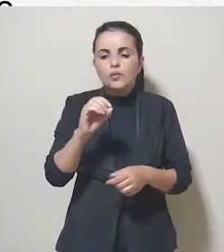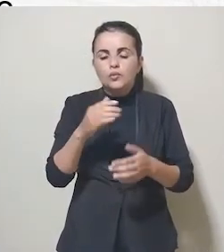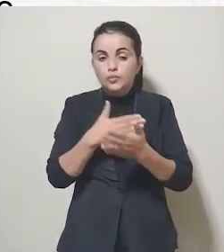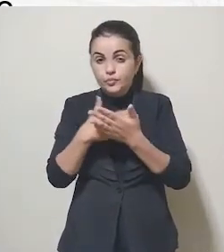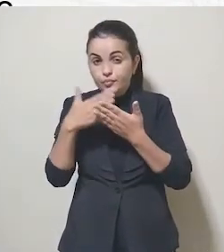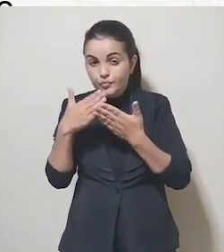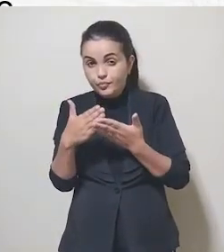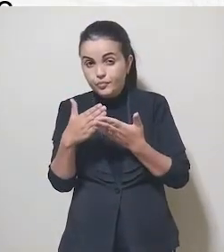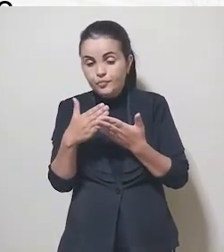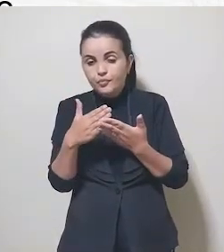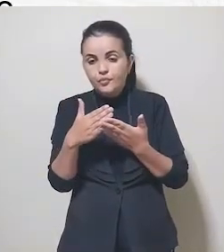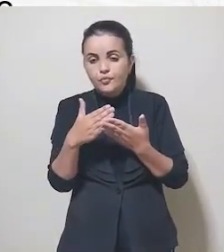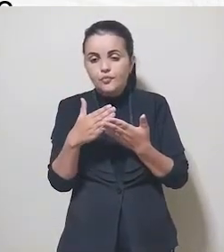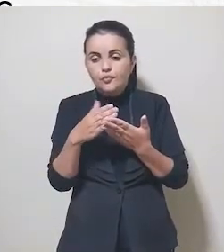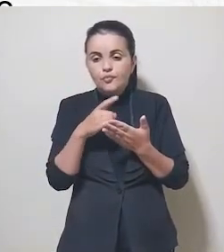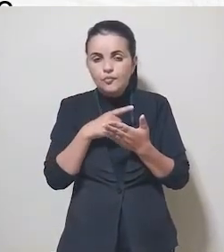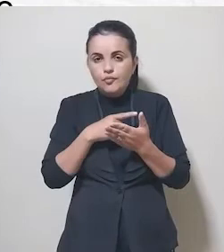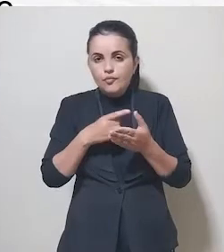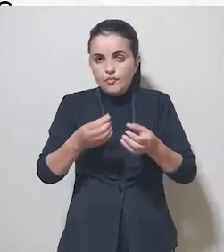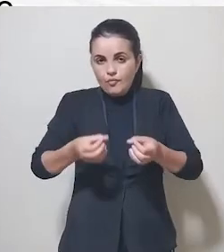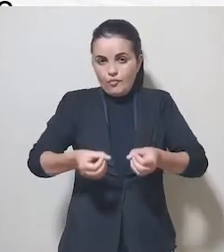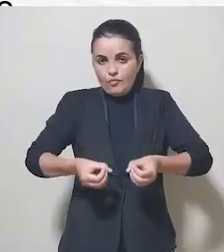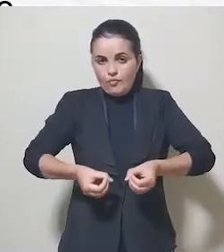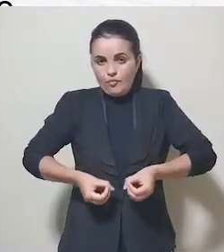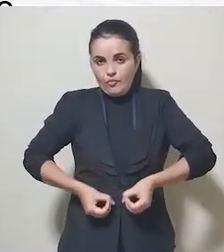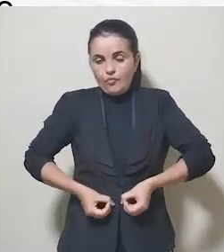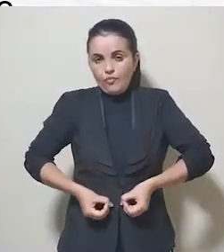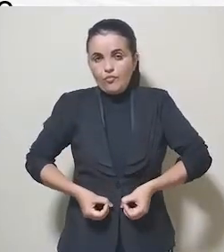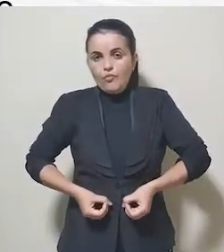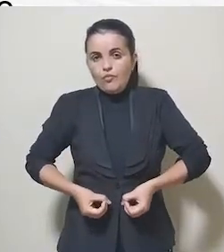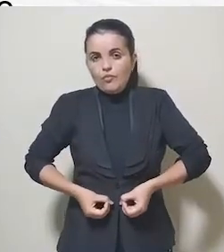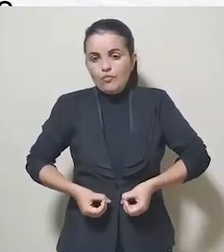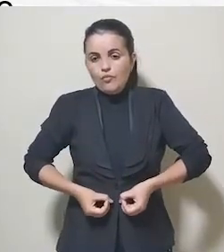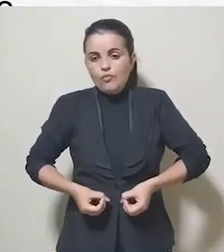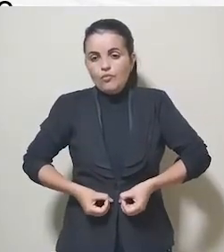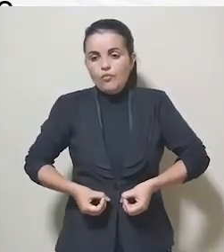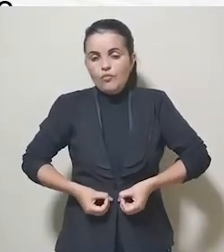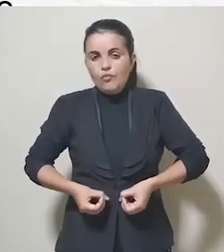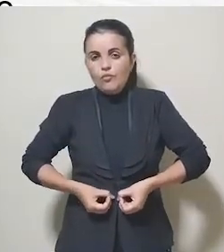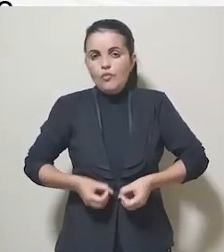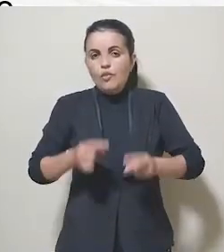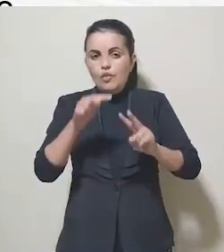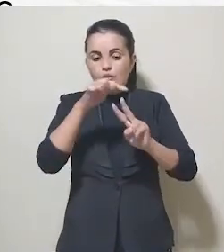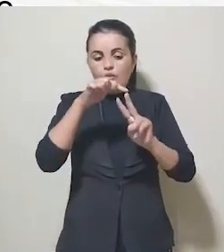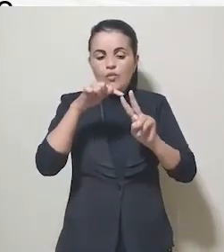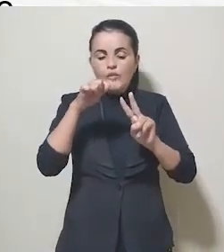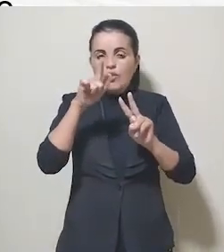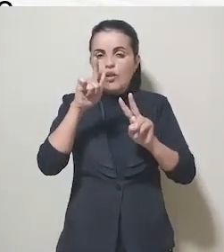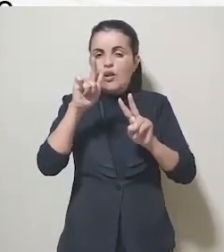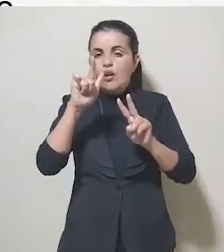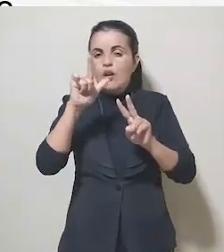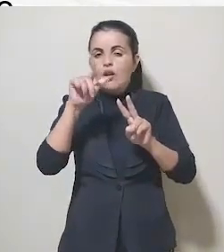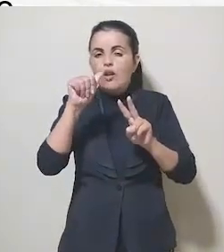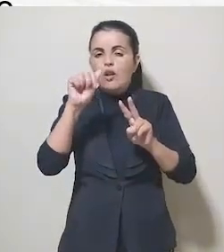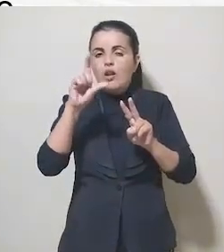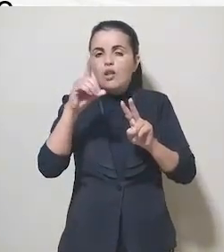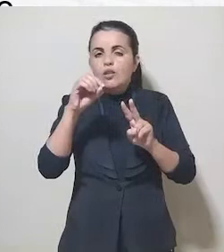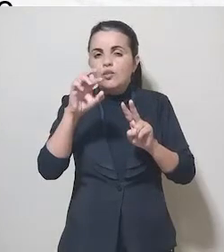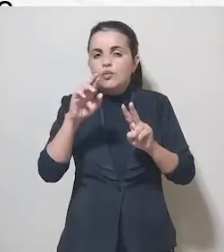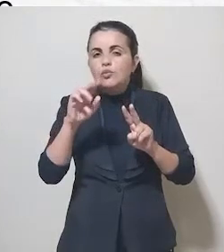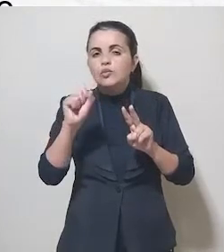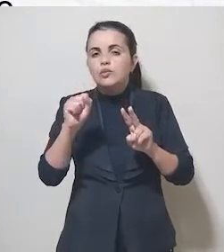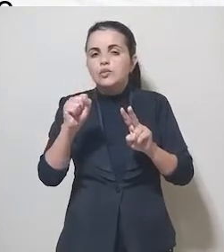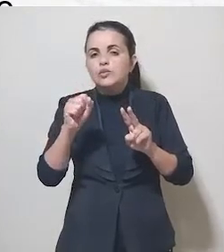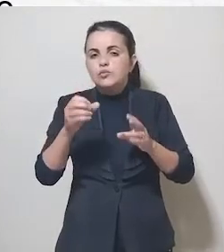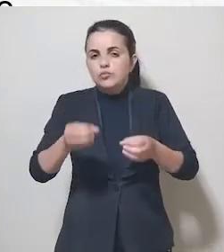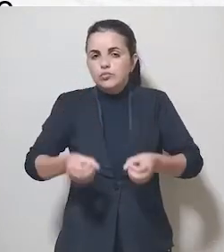Então, iniciando, o testículo, que é esse aqui, ó. Os testículos são duas glândulas de formas ovais